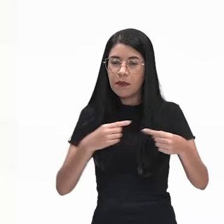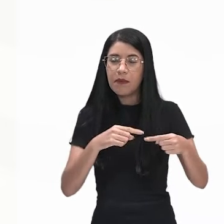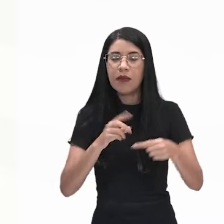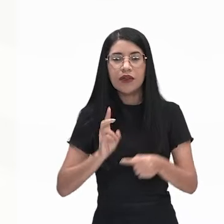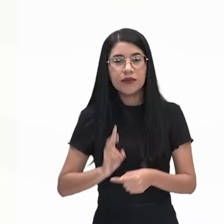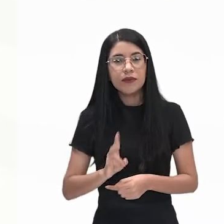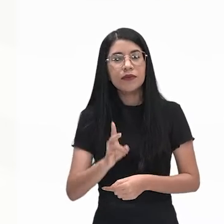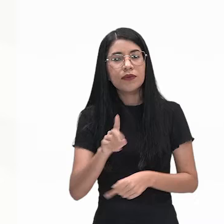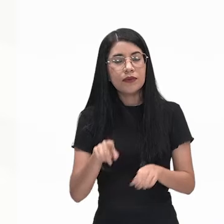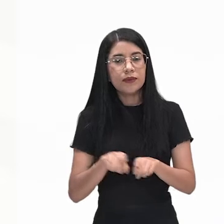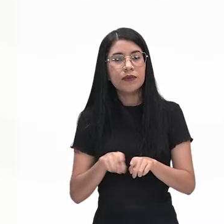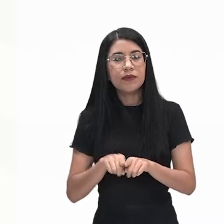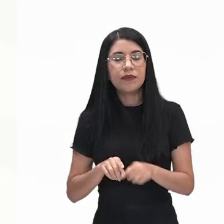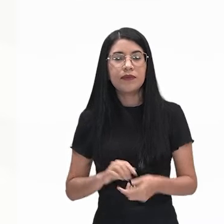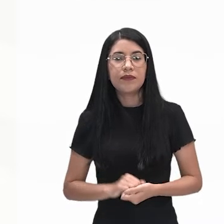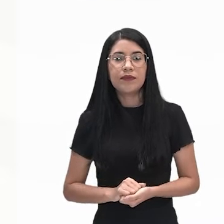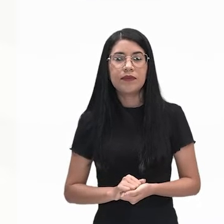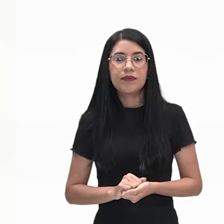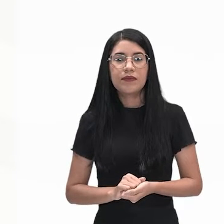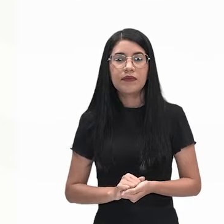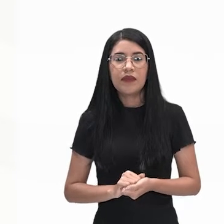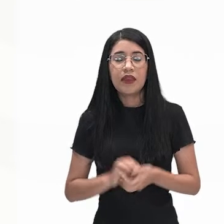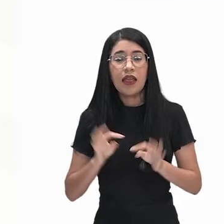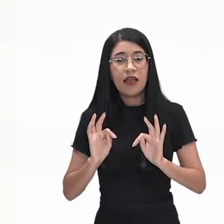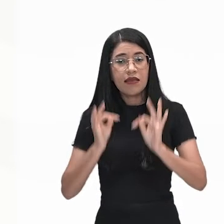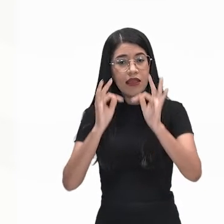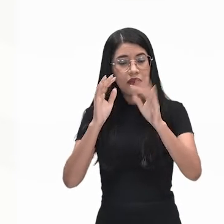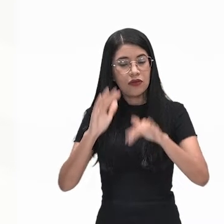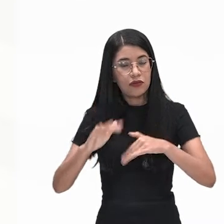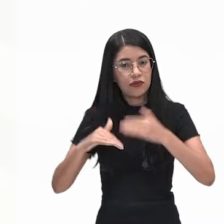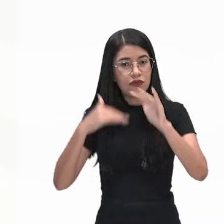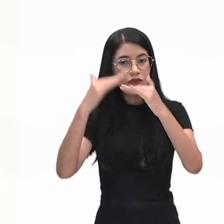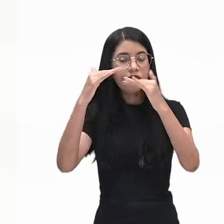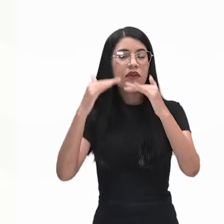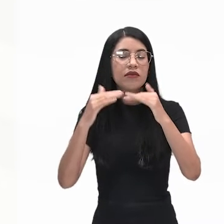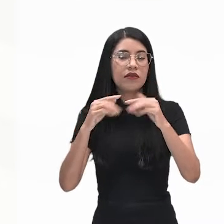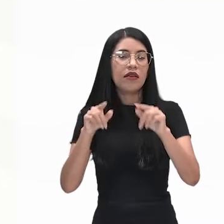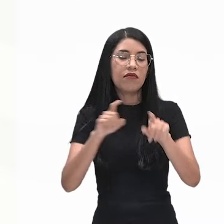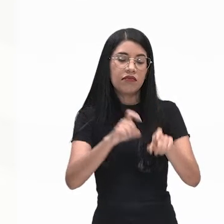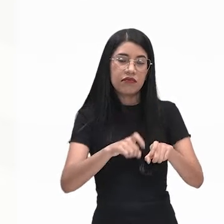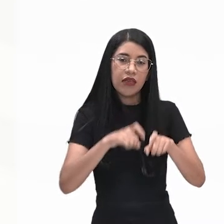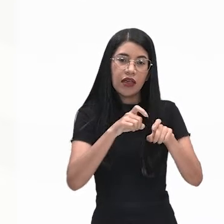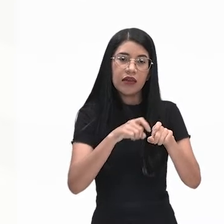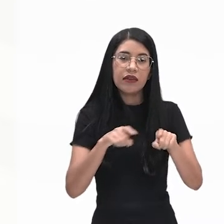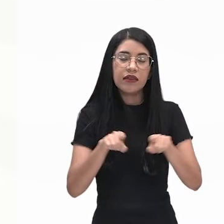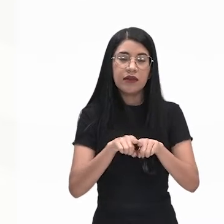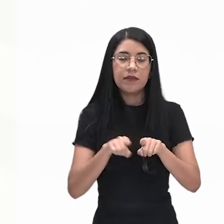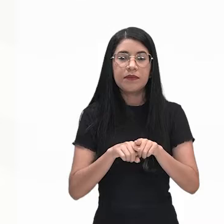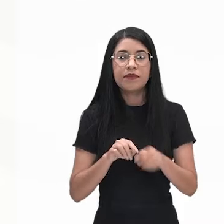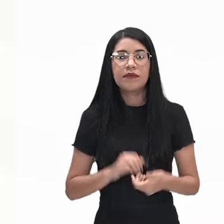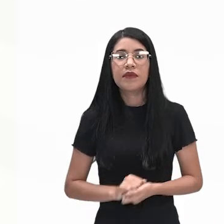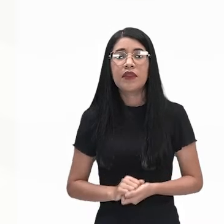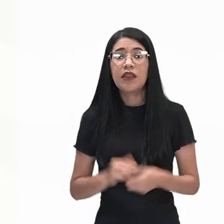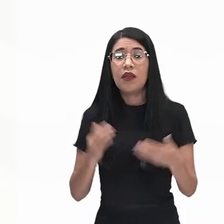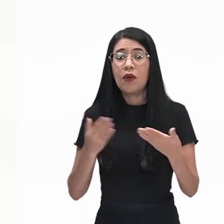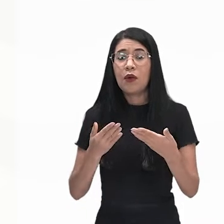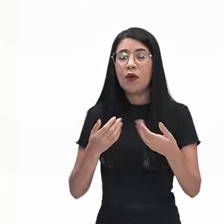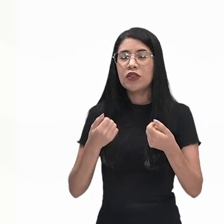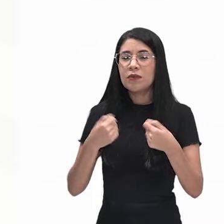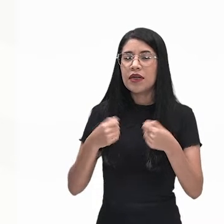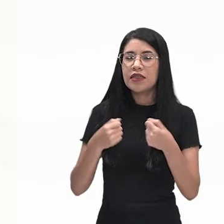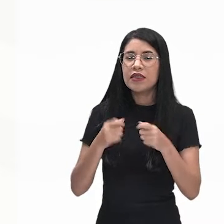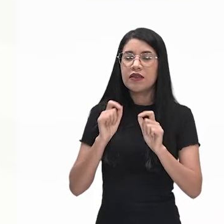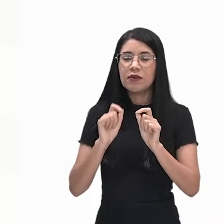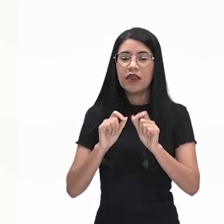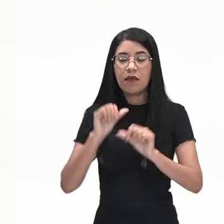climática para o próximo ano, como vai ser a produção dele, como é que está o valor do produto que ele está comercializando, ele está conectado ali com o mundo, tá